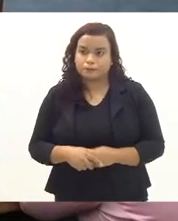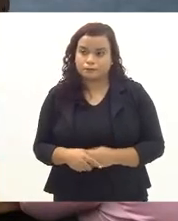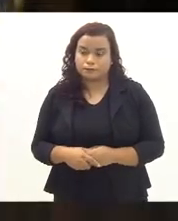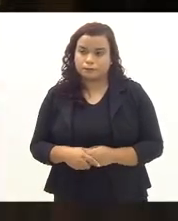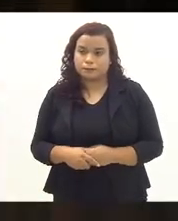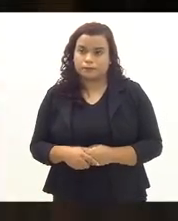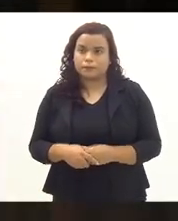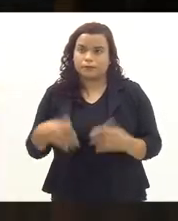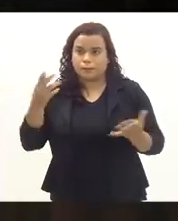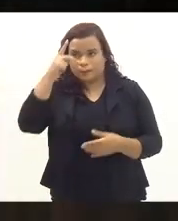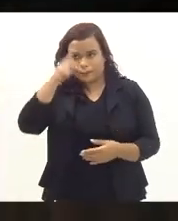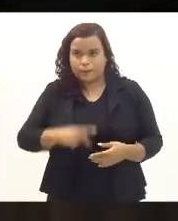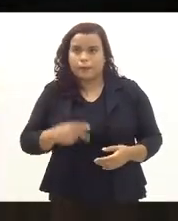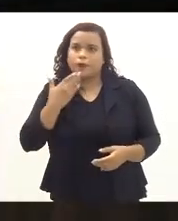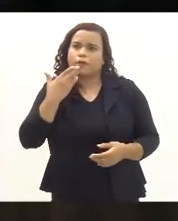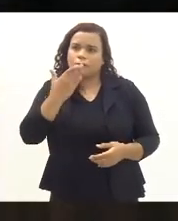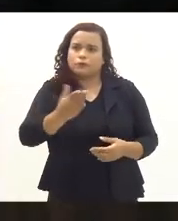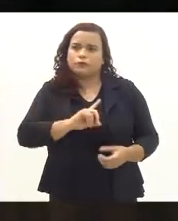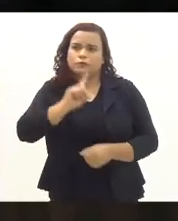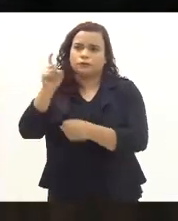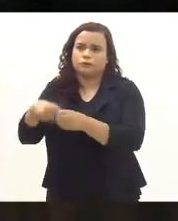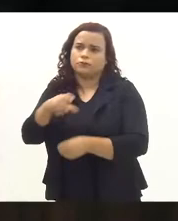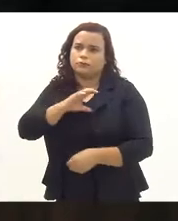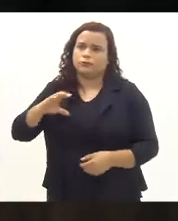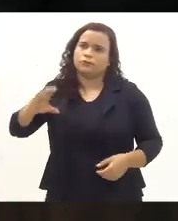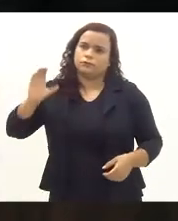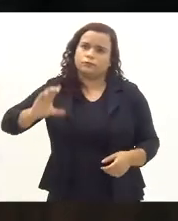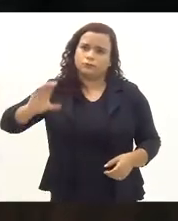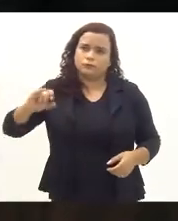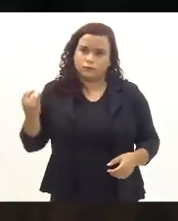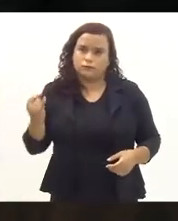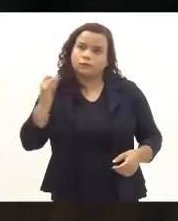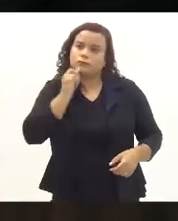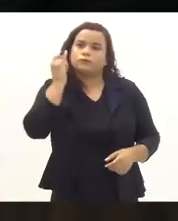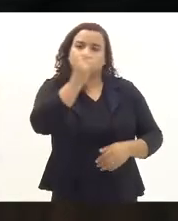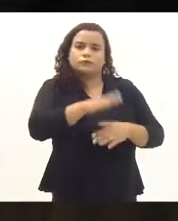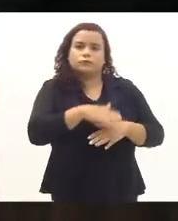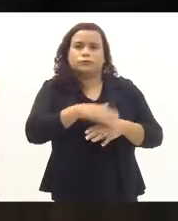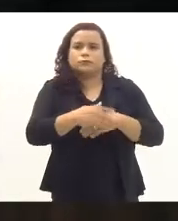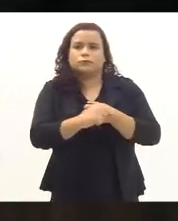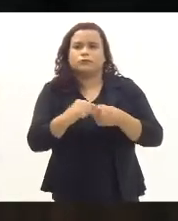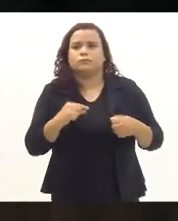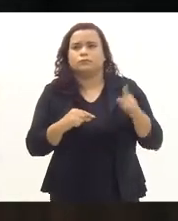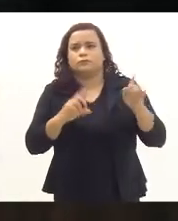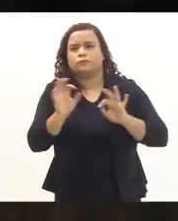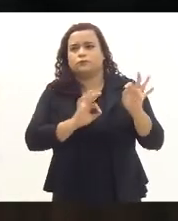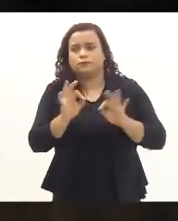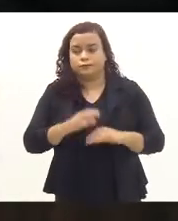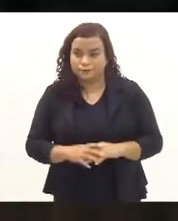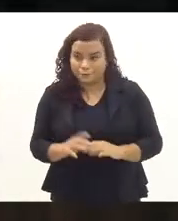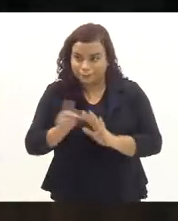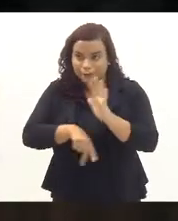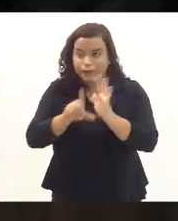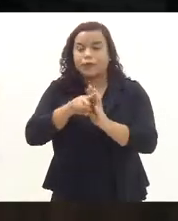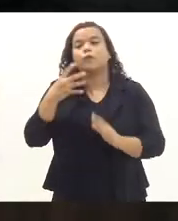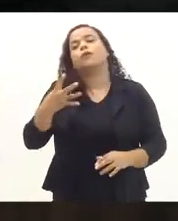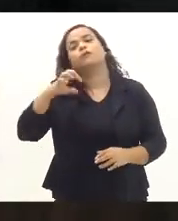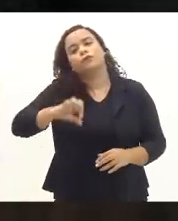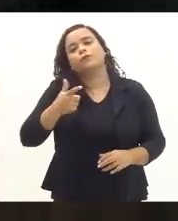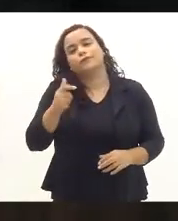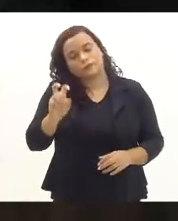e é toma pede para que retorne a começando com essa justiça e que notifique o autor o projeto de lei